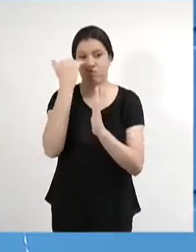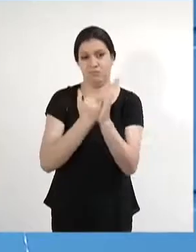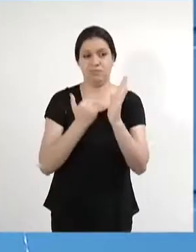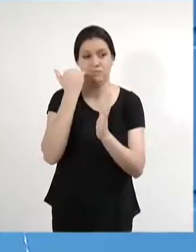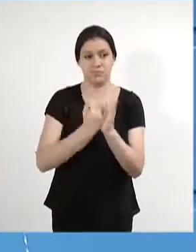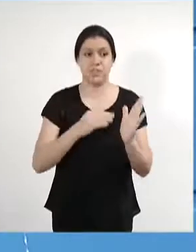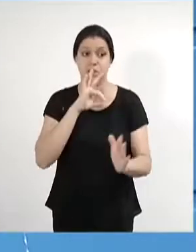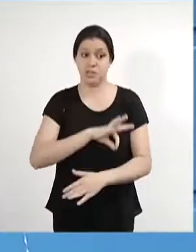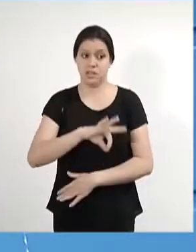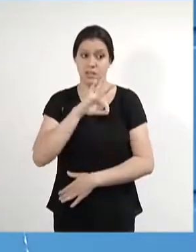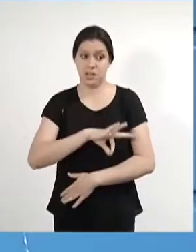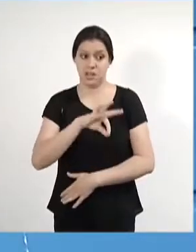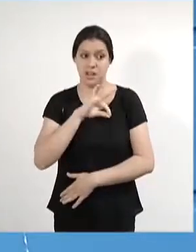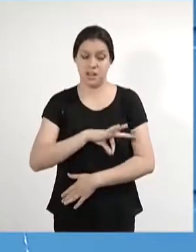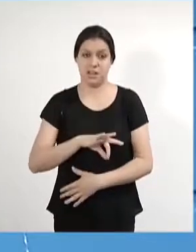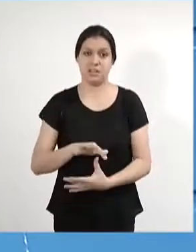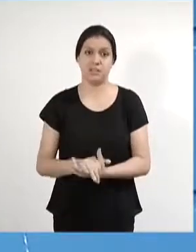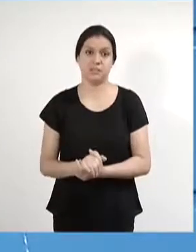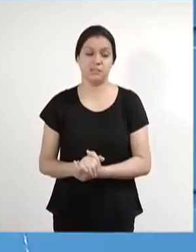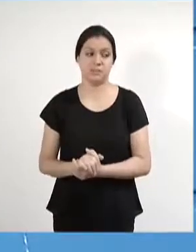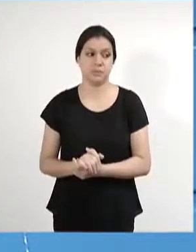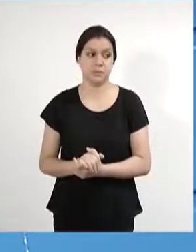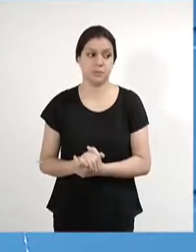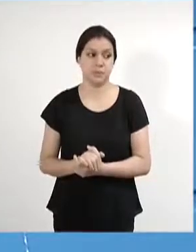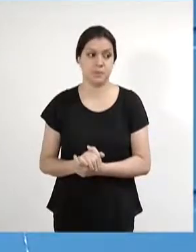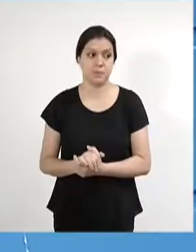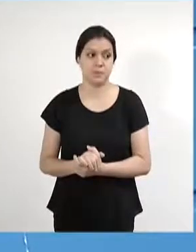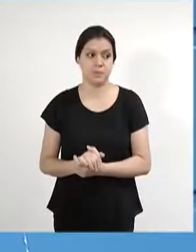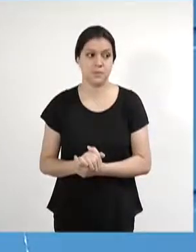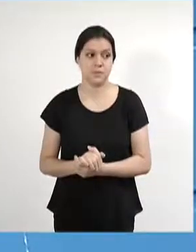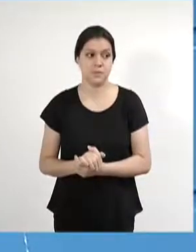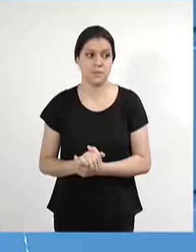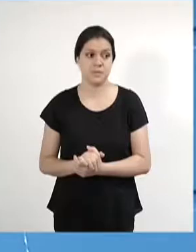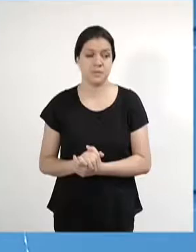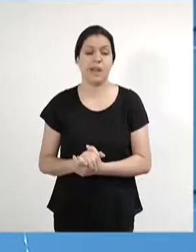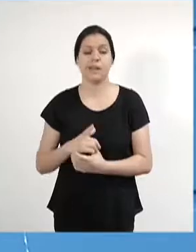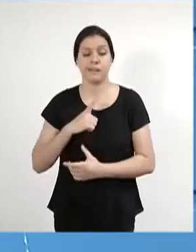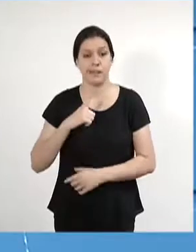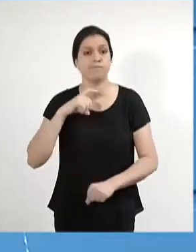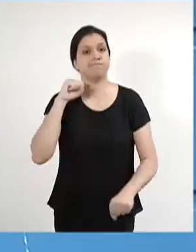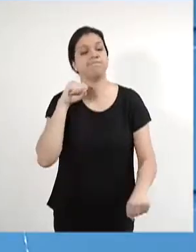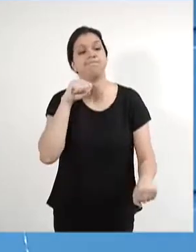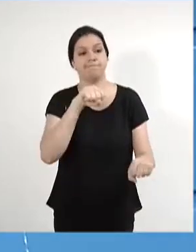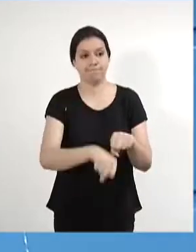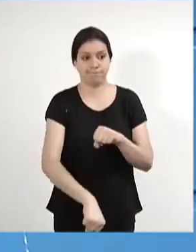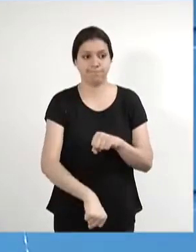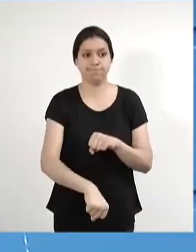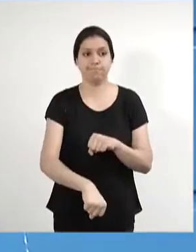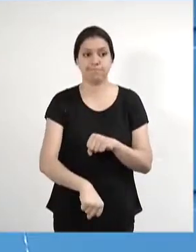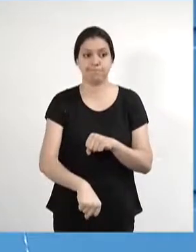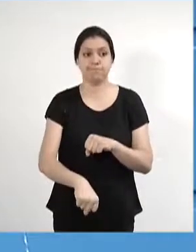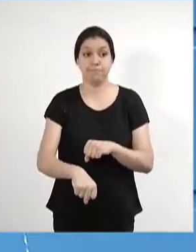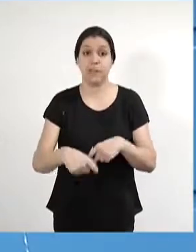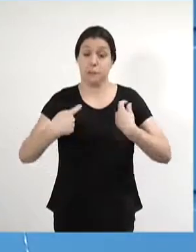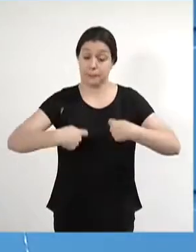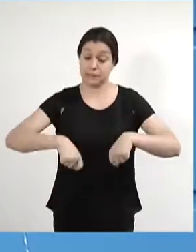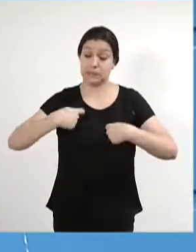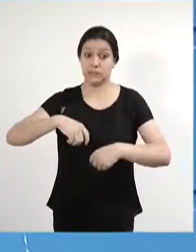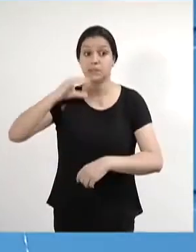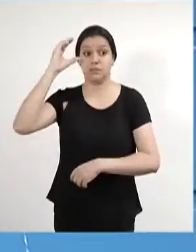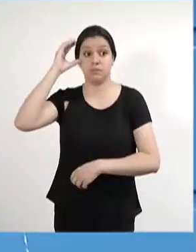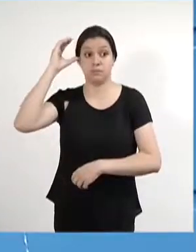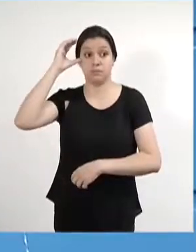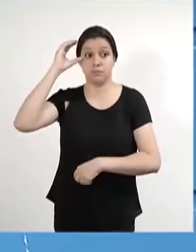idoso praticamente todos os seus proventos. Eles acabam sendo prejudicados, da conscientização em relação a isso.